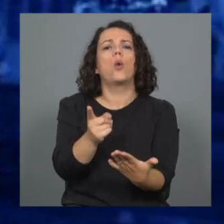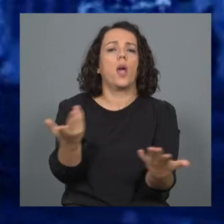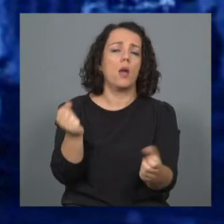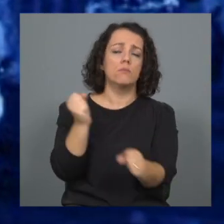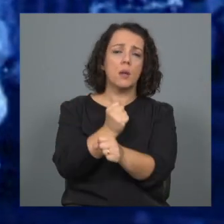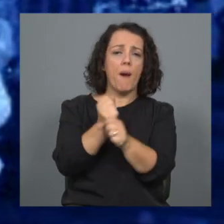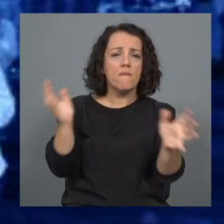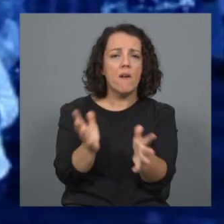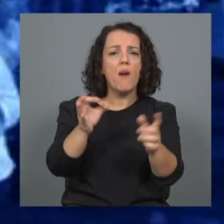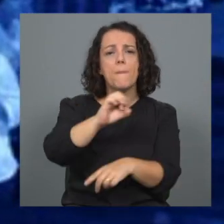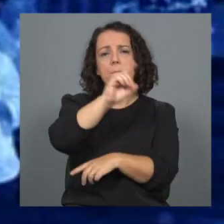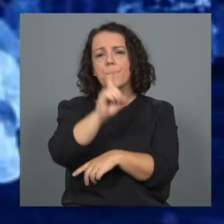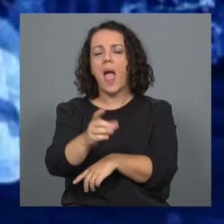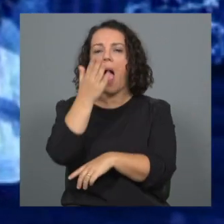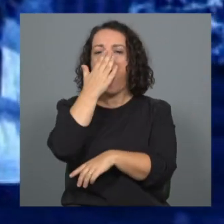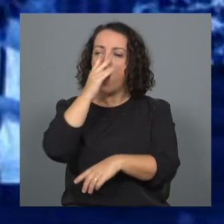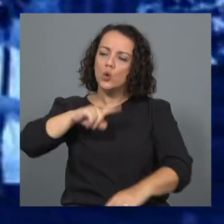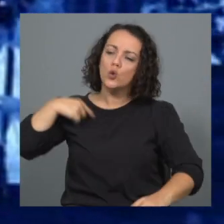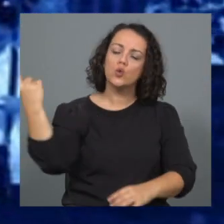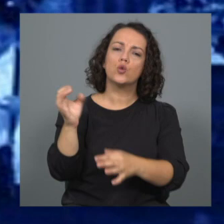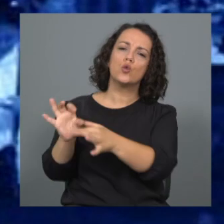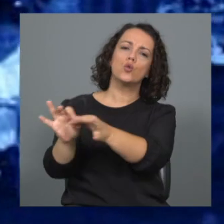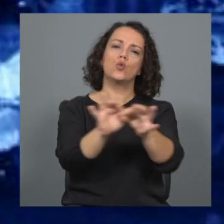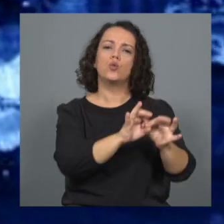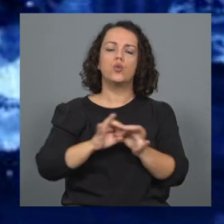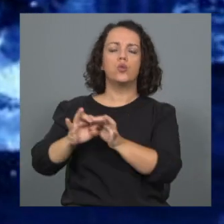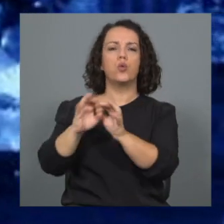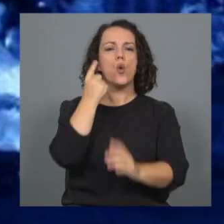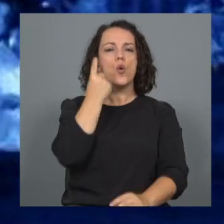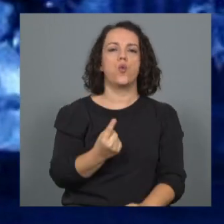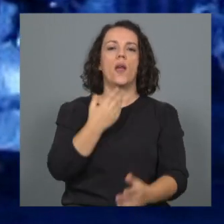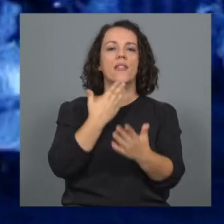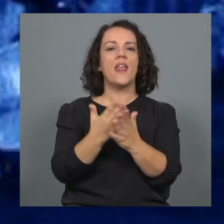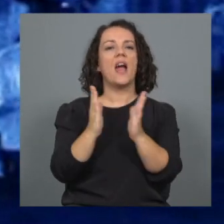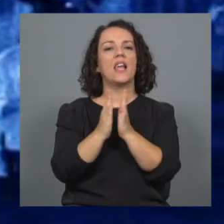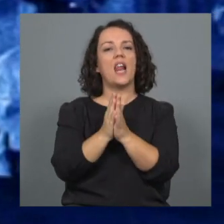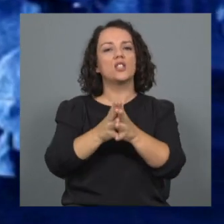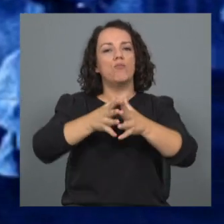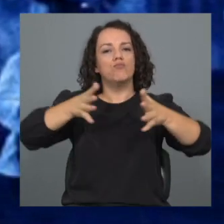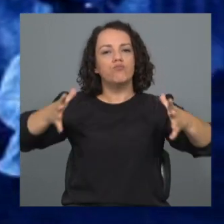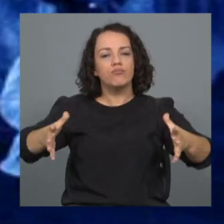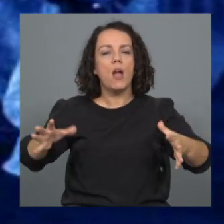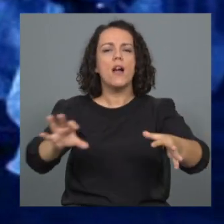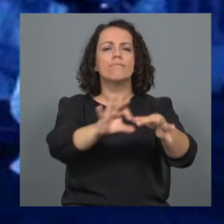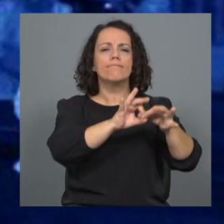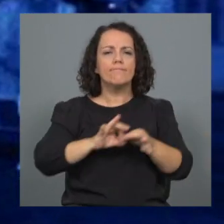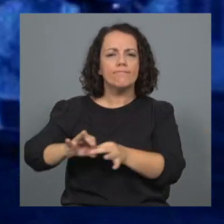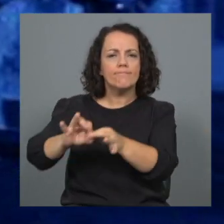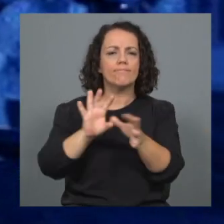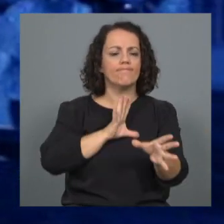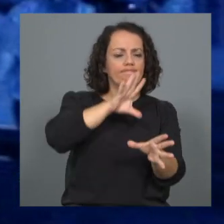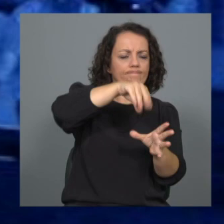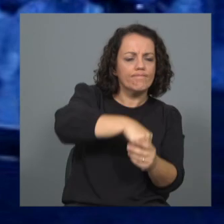Para sermos todos um só, para que a Igreja cresça na sua unidade, seja comunhão, seja participação, seja